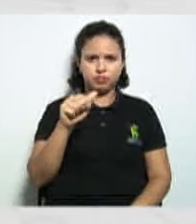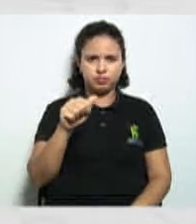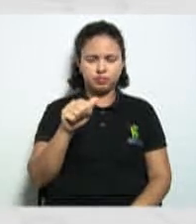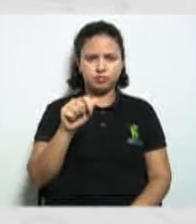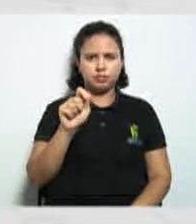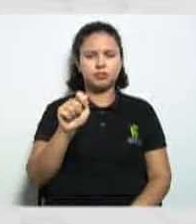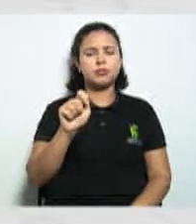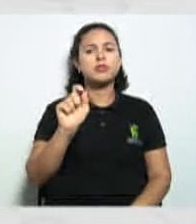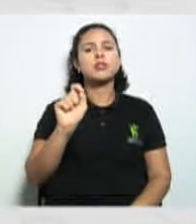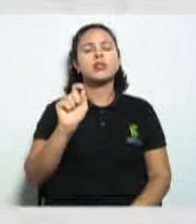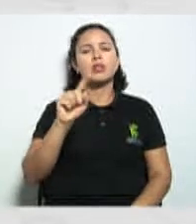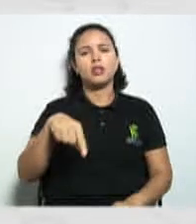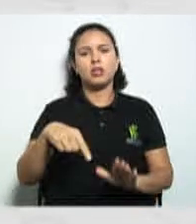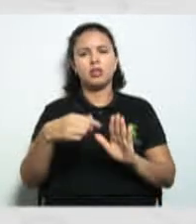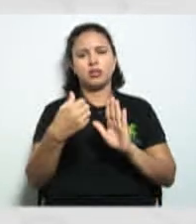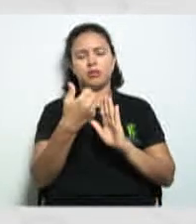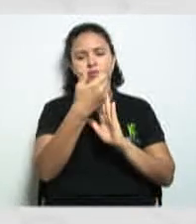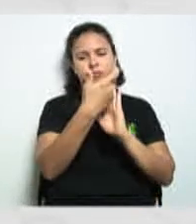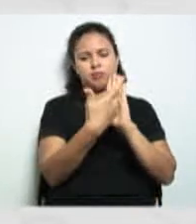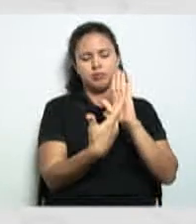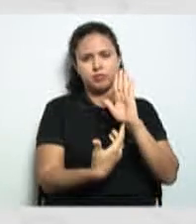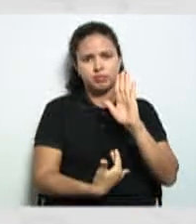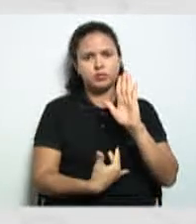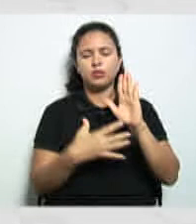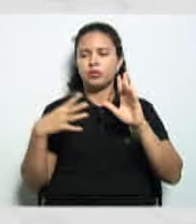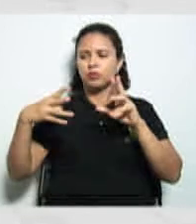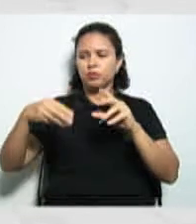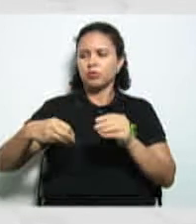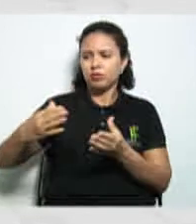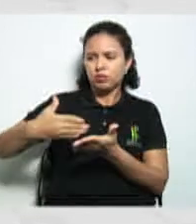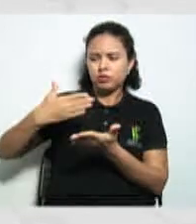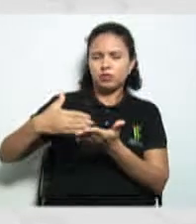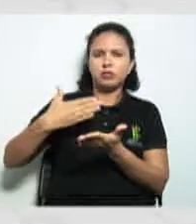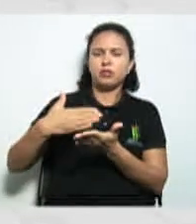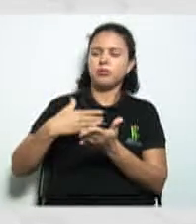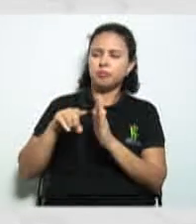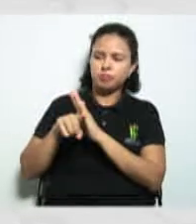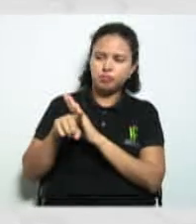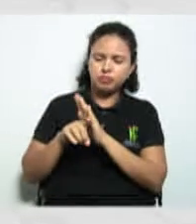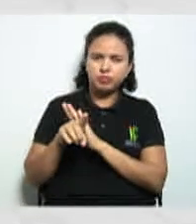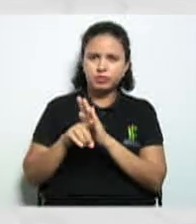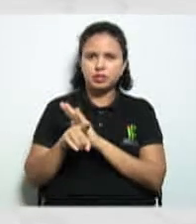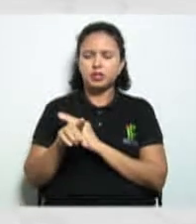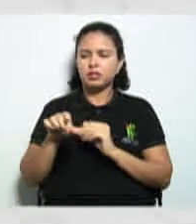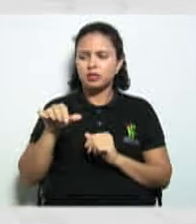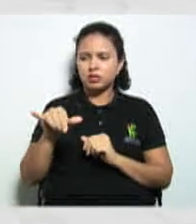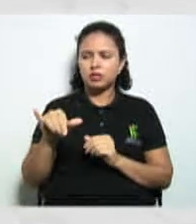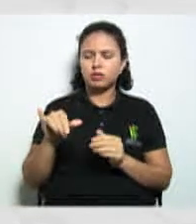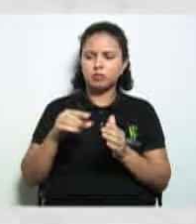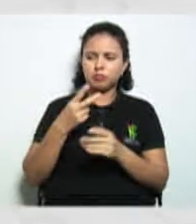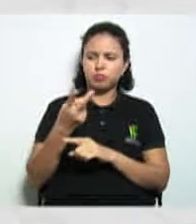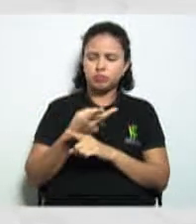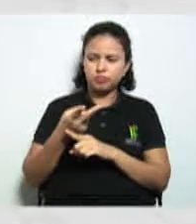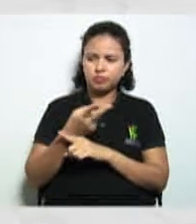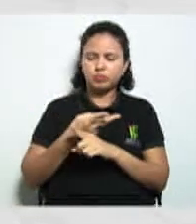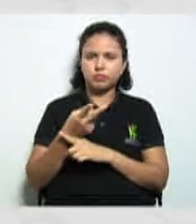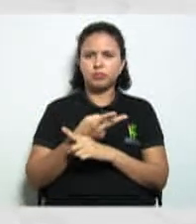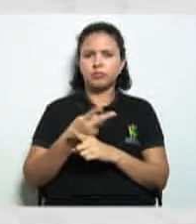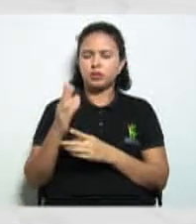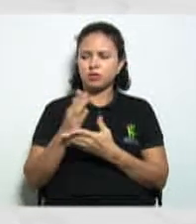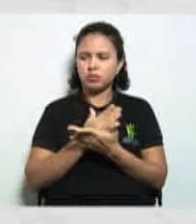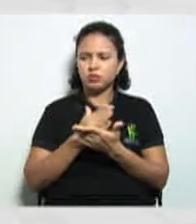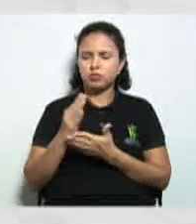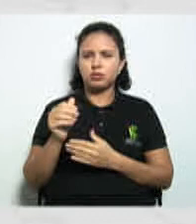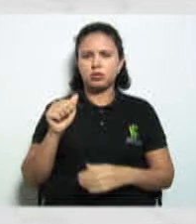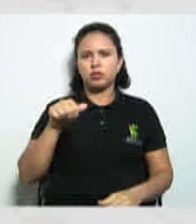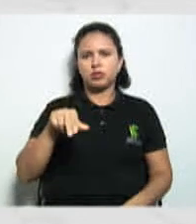do trabalho de todas as fontes que nós consultamos. Então, se nós procuramos algum autor para conceituar cooperativismo, se a